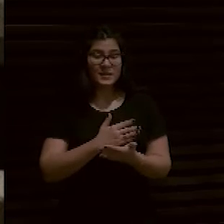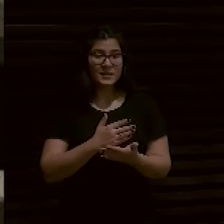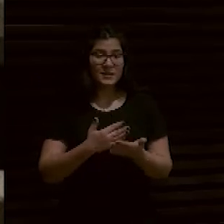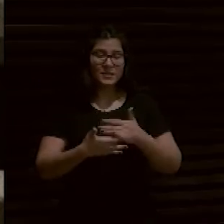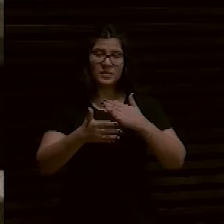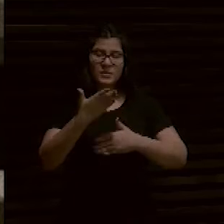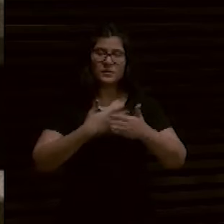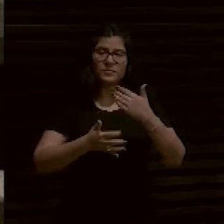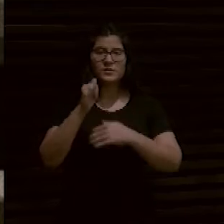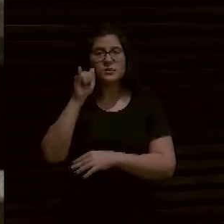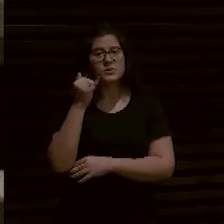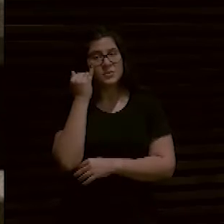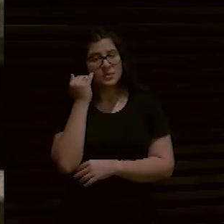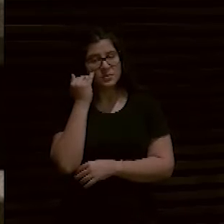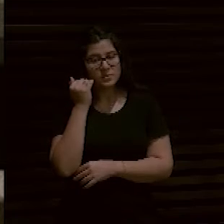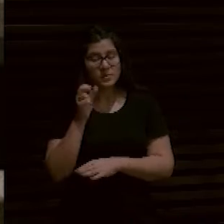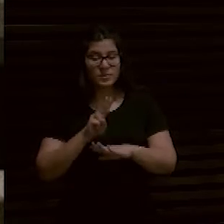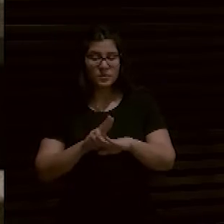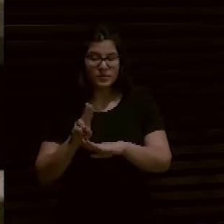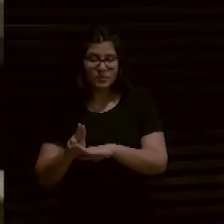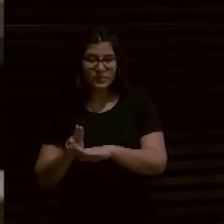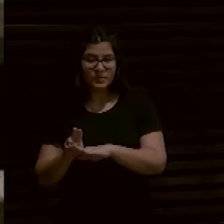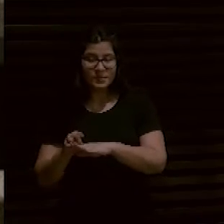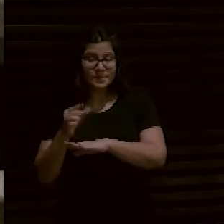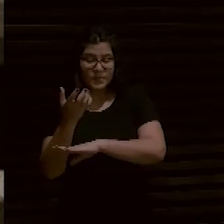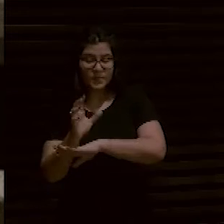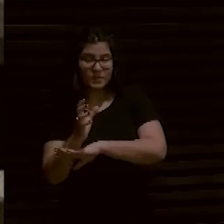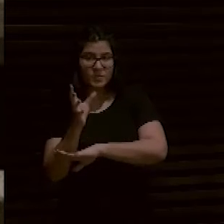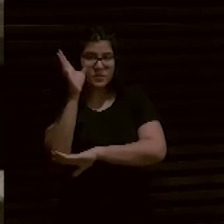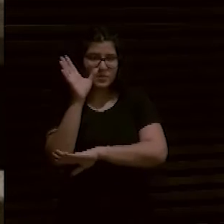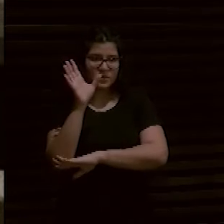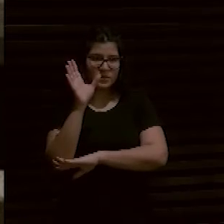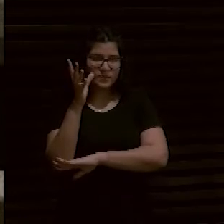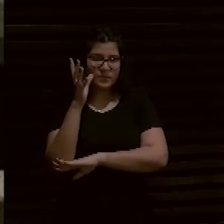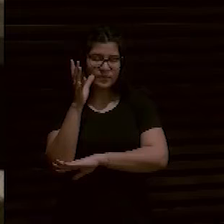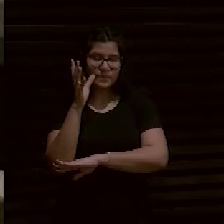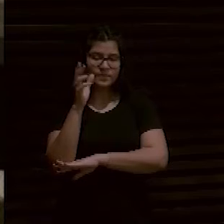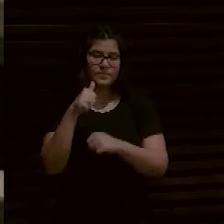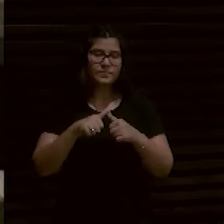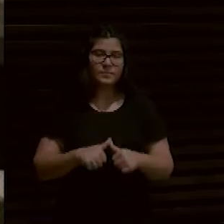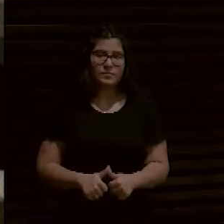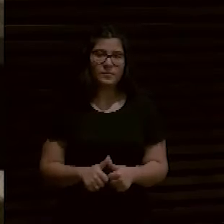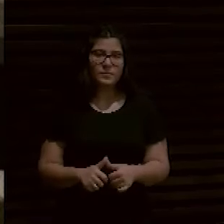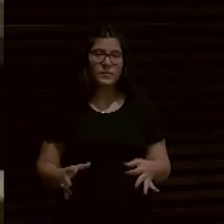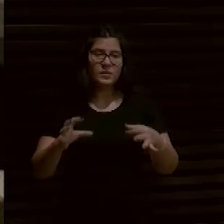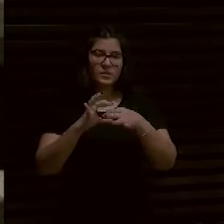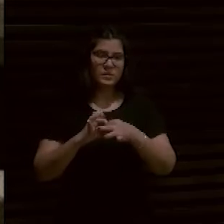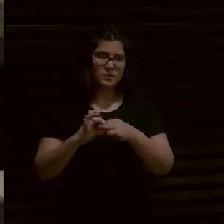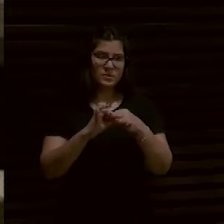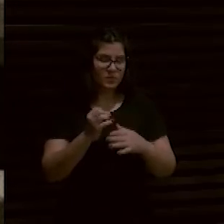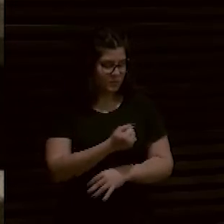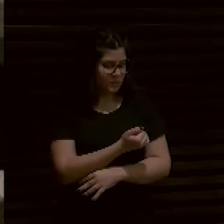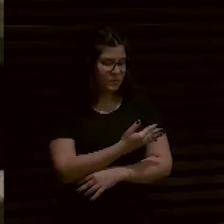dessa contradição, que vai do arbusto à árvore e que está atrelada ao coração